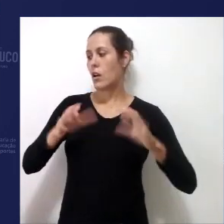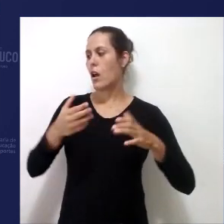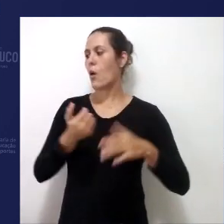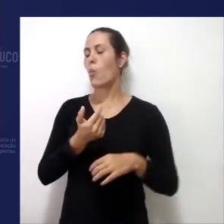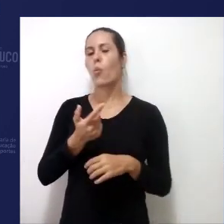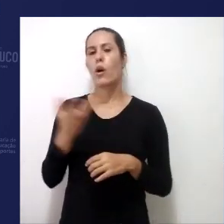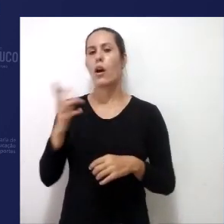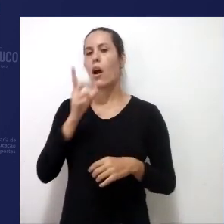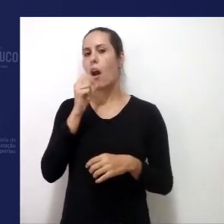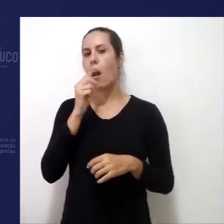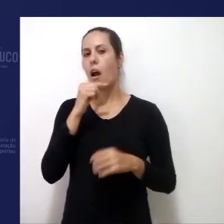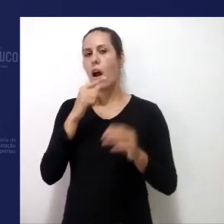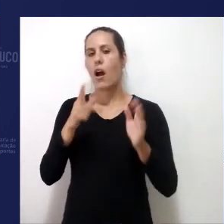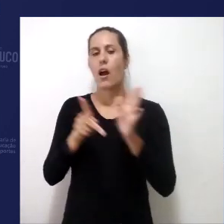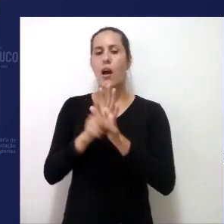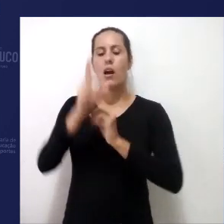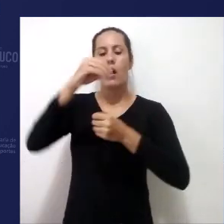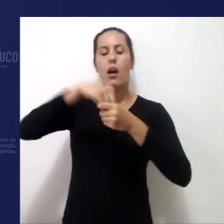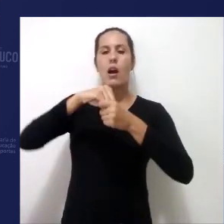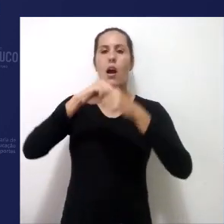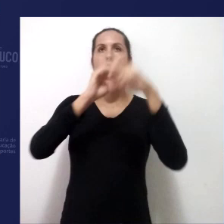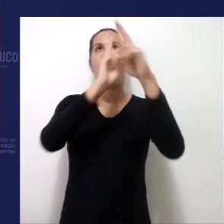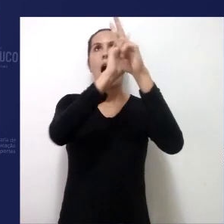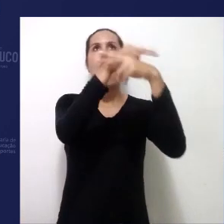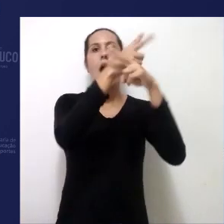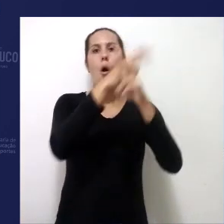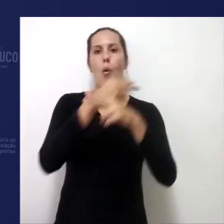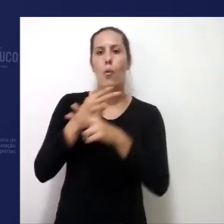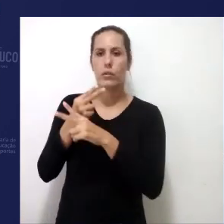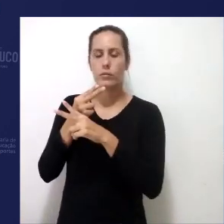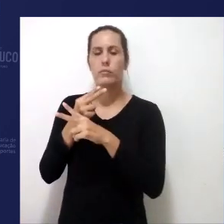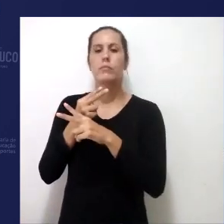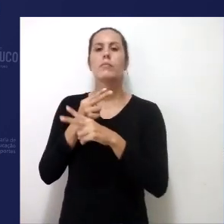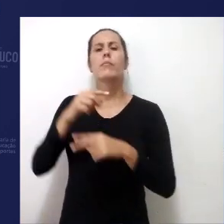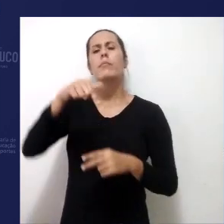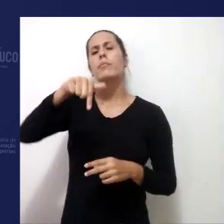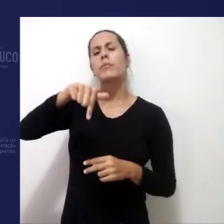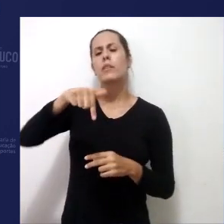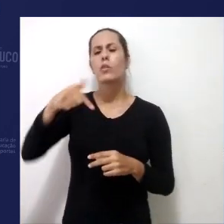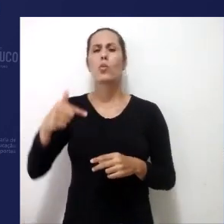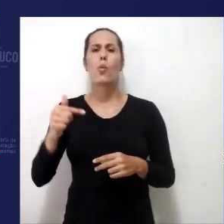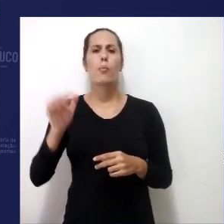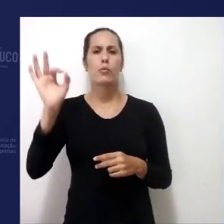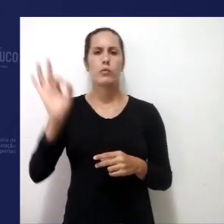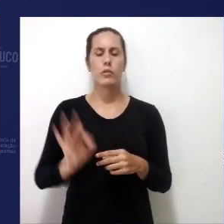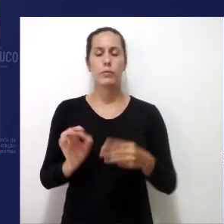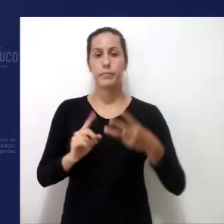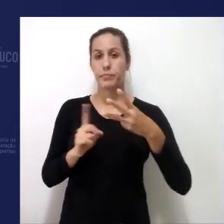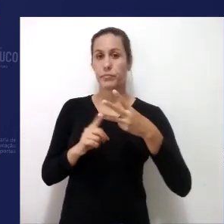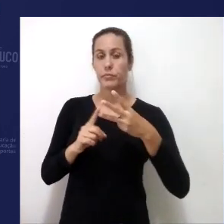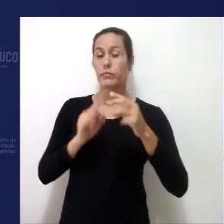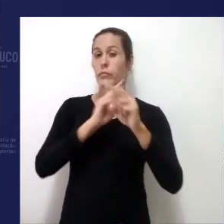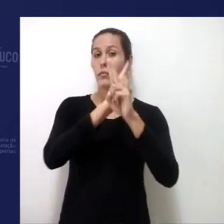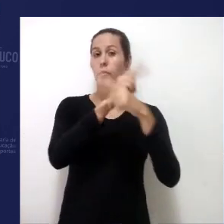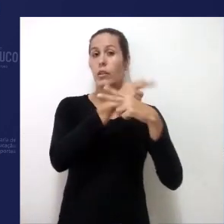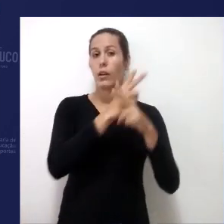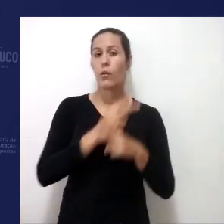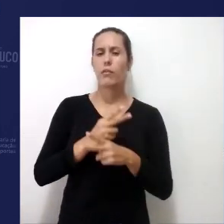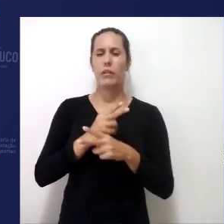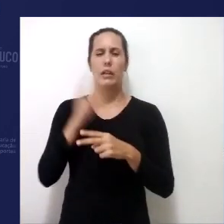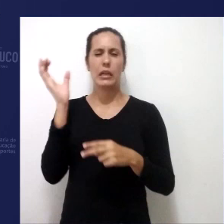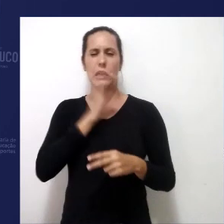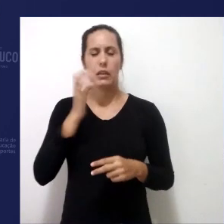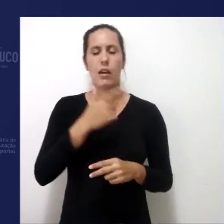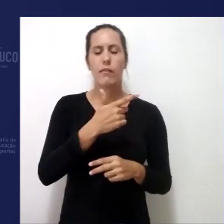relação à questão da quantidade de água que vai estar relacionada ao ar, que é de 72%. E o vento, que